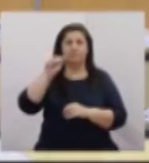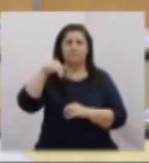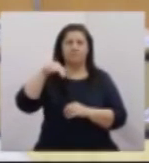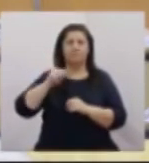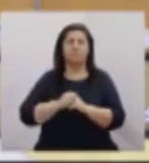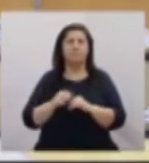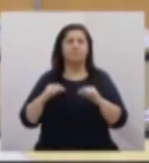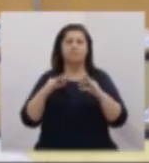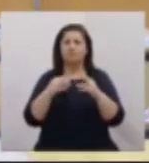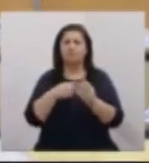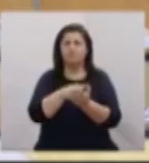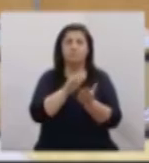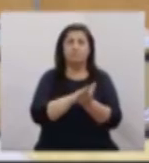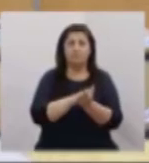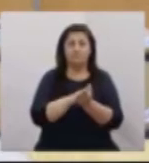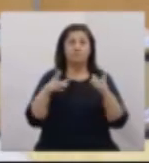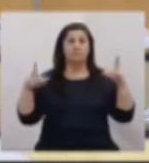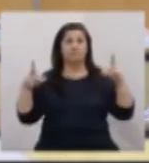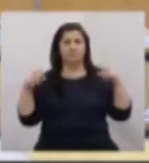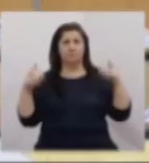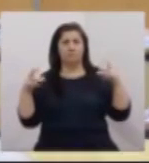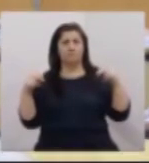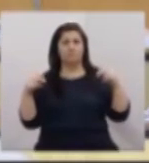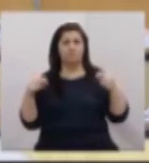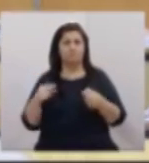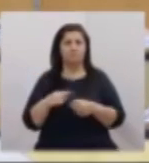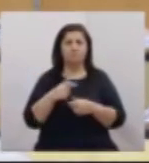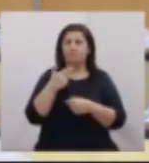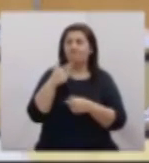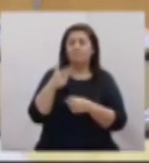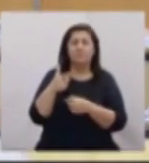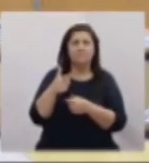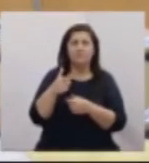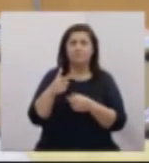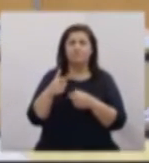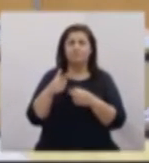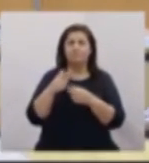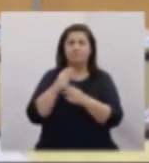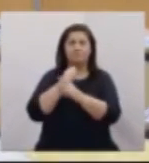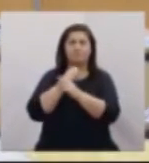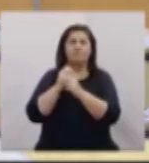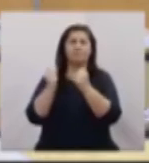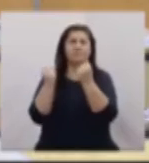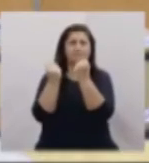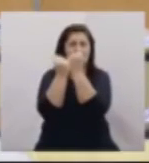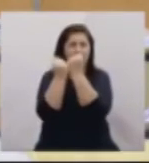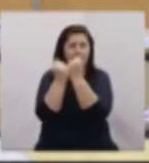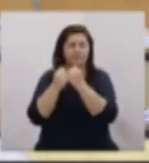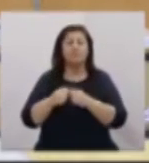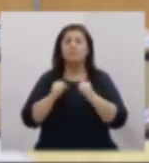o condutor admitir não apresentar defesa ou recurso poderão obter 40%